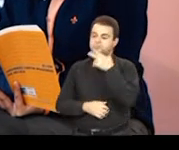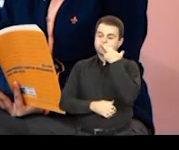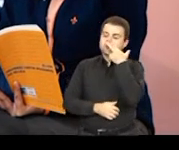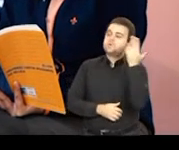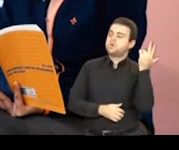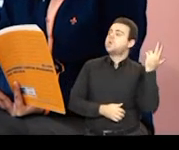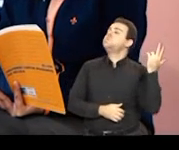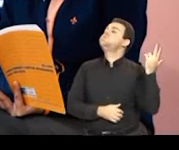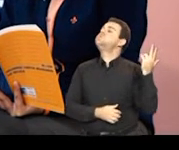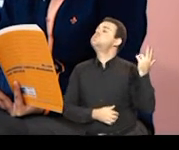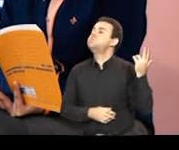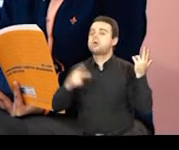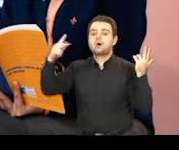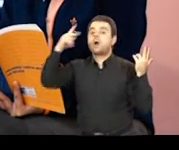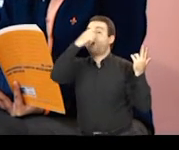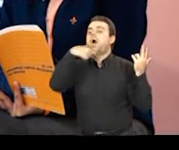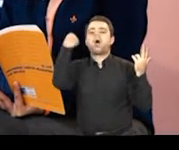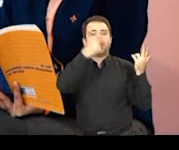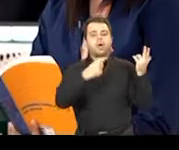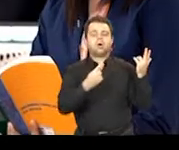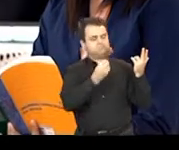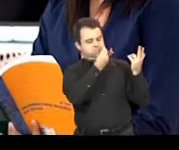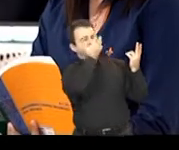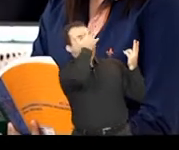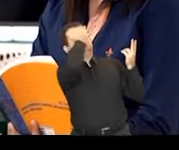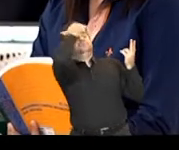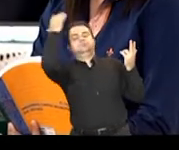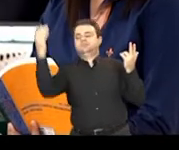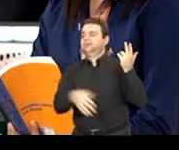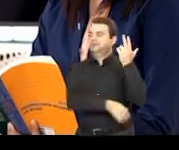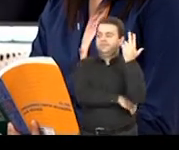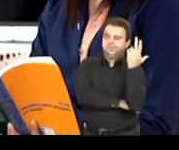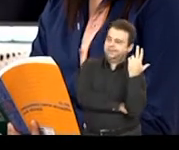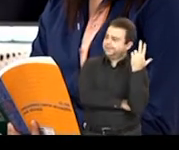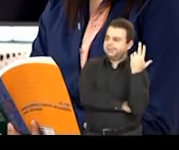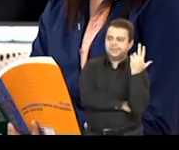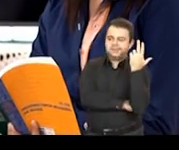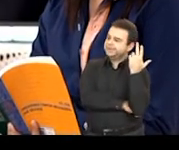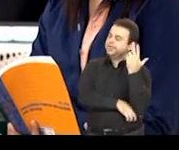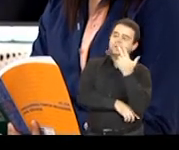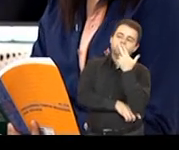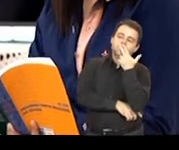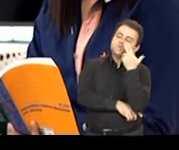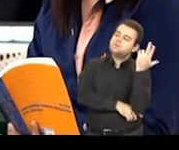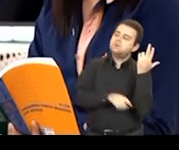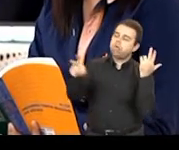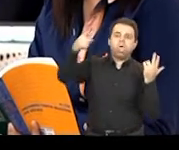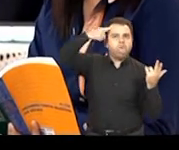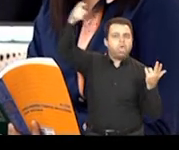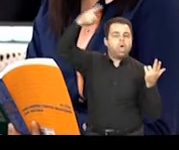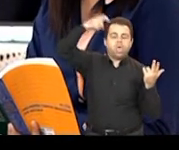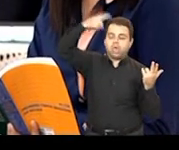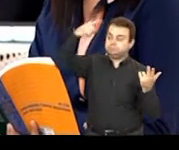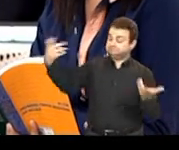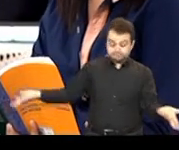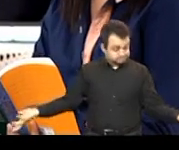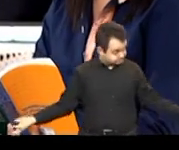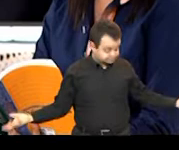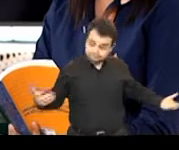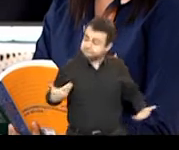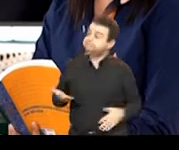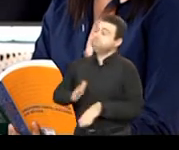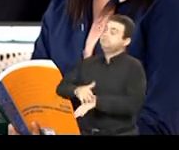cara do companheiro, sorriu. Ricardo e suas ideias. E agora? Qual é o programa?